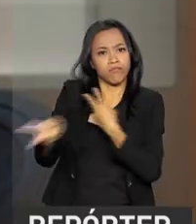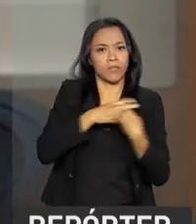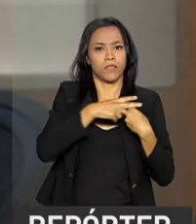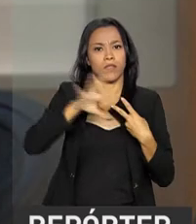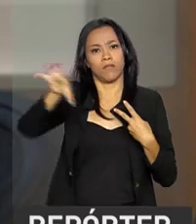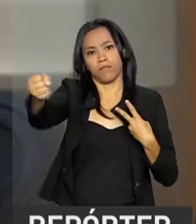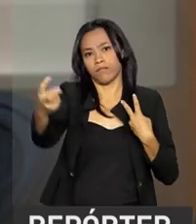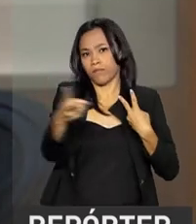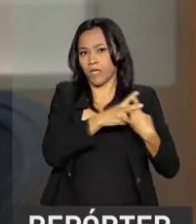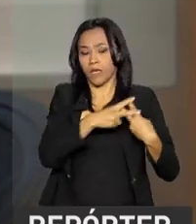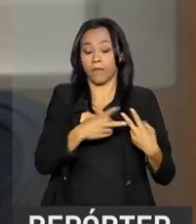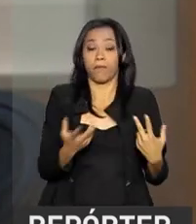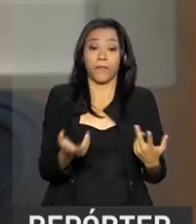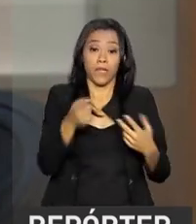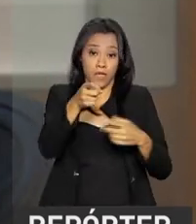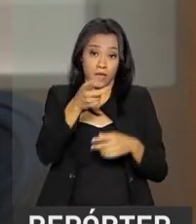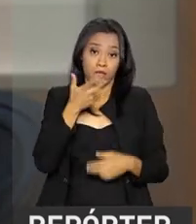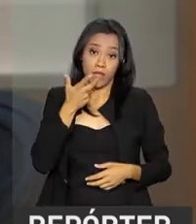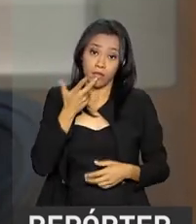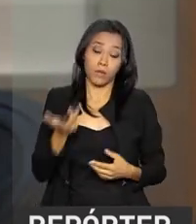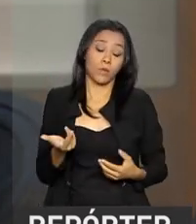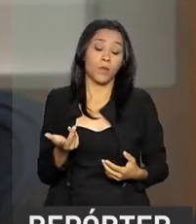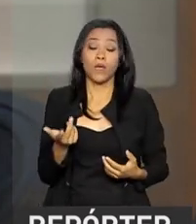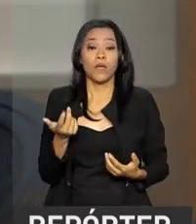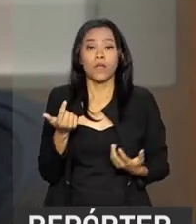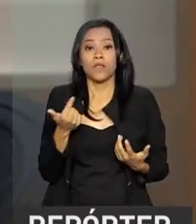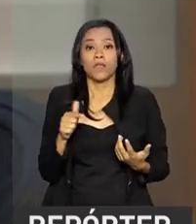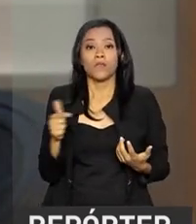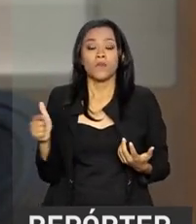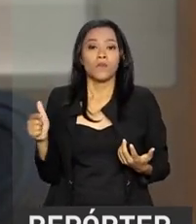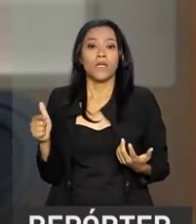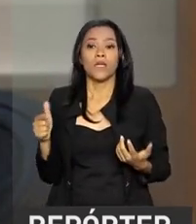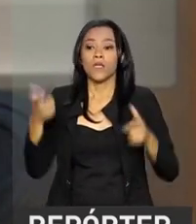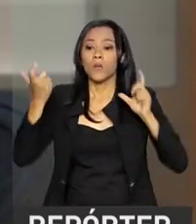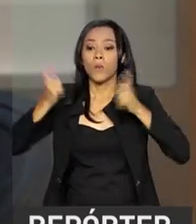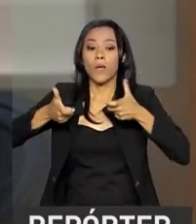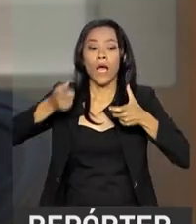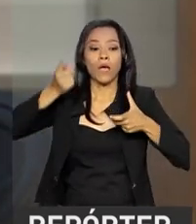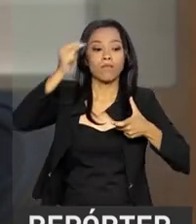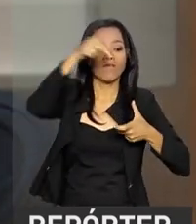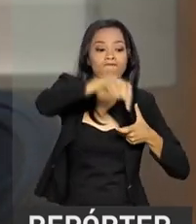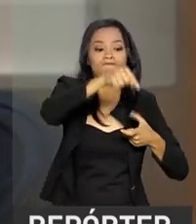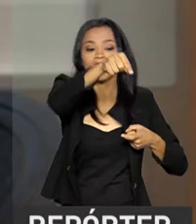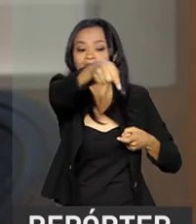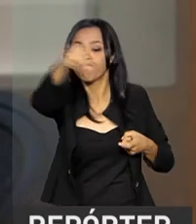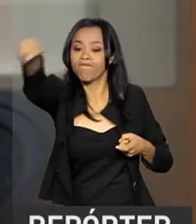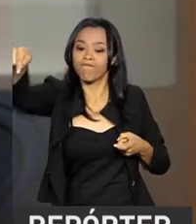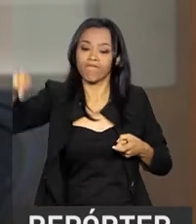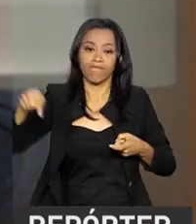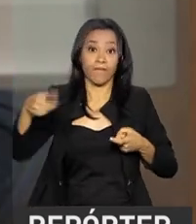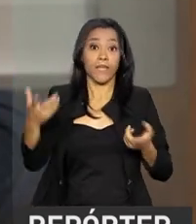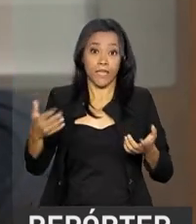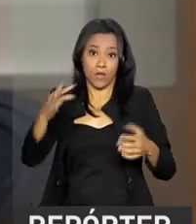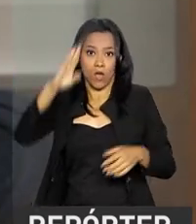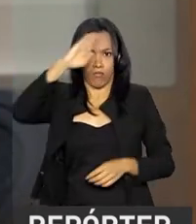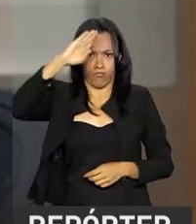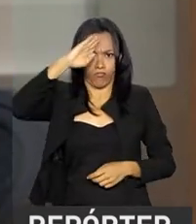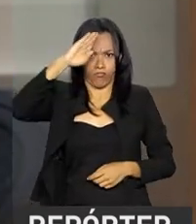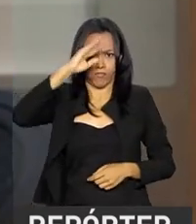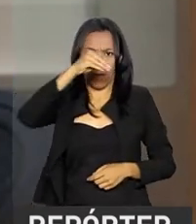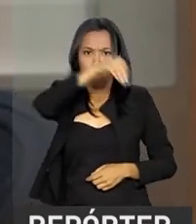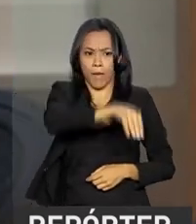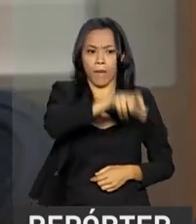não há mais lugar não há mais um ponto na área metropolitana do rio de janeiro onde as forças de segurança eo estado